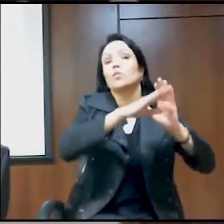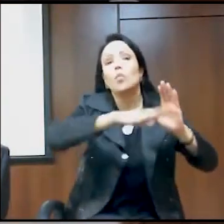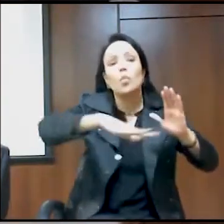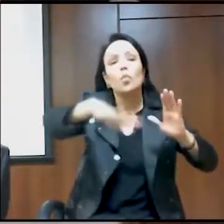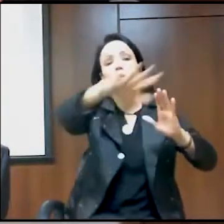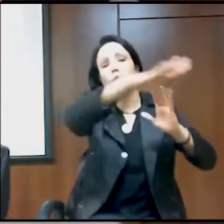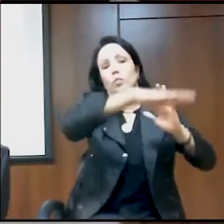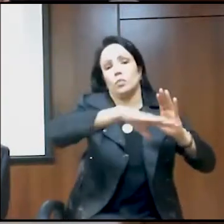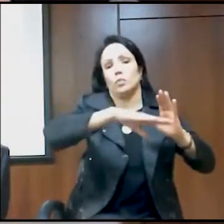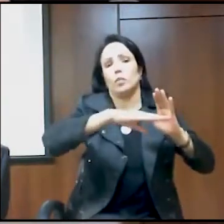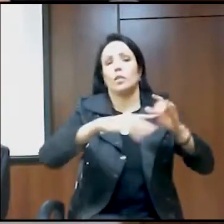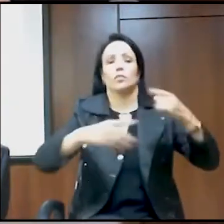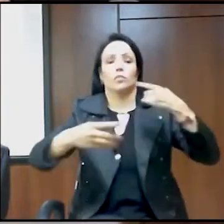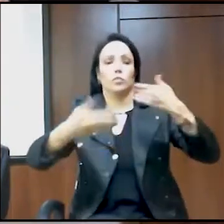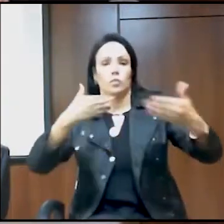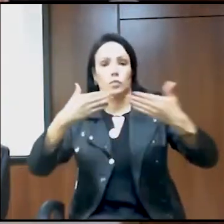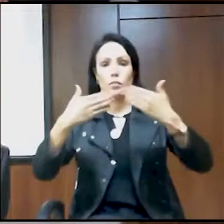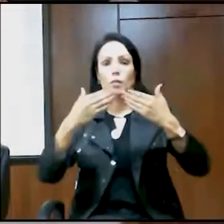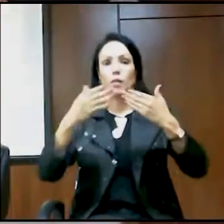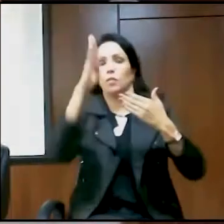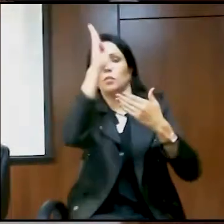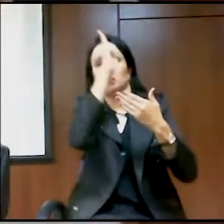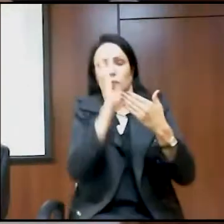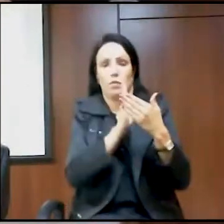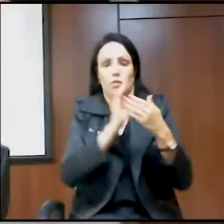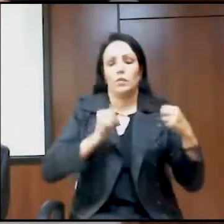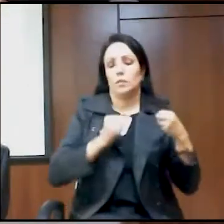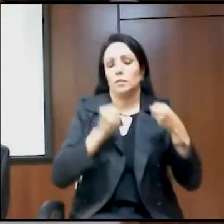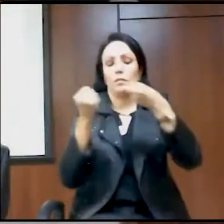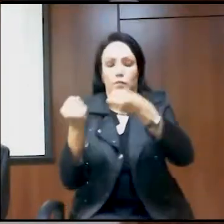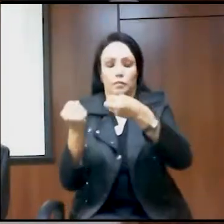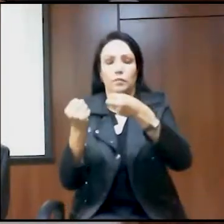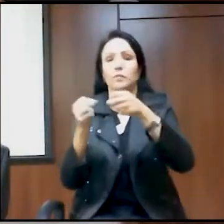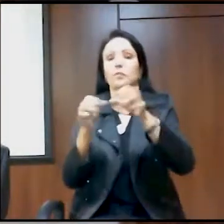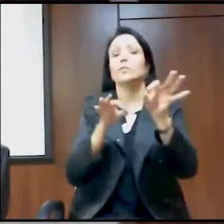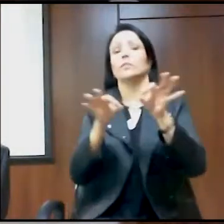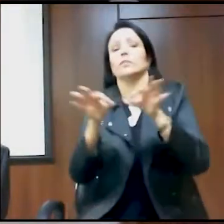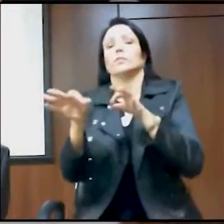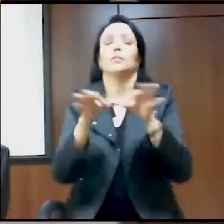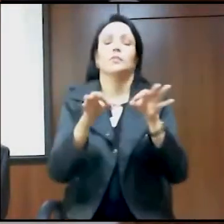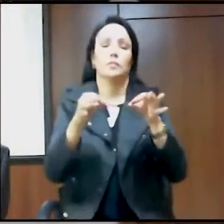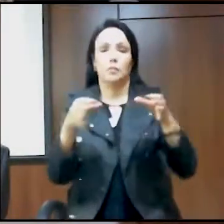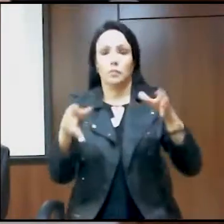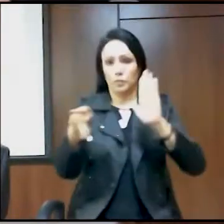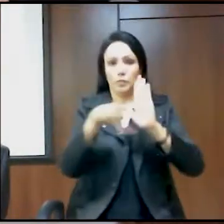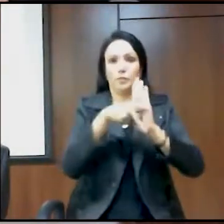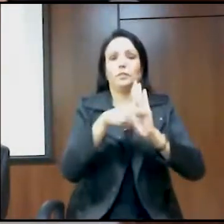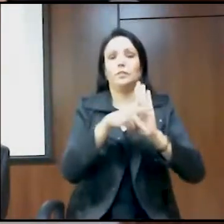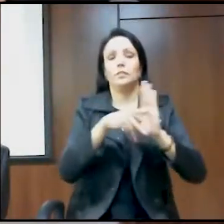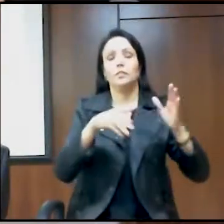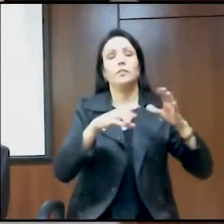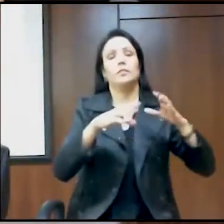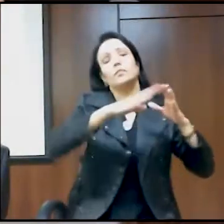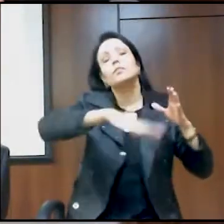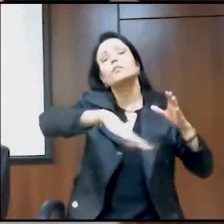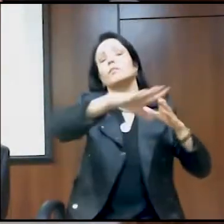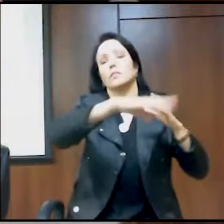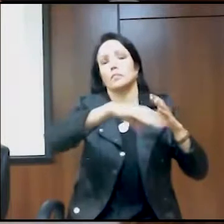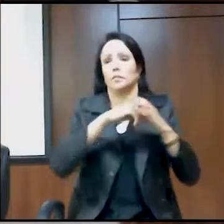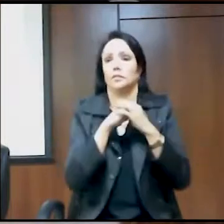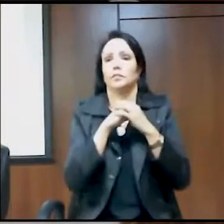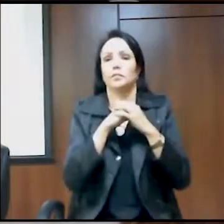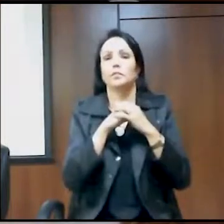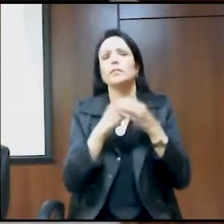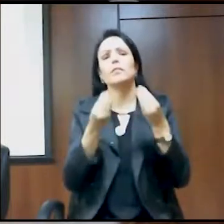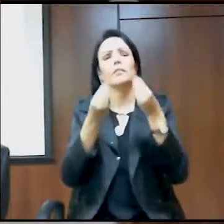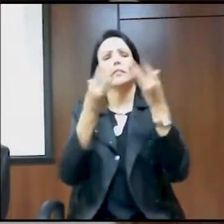no debate nacional dos movimentos, né, a proposta da propriedade coletiva, né? Então, e claro, como é que o